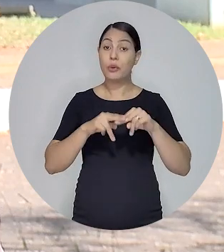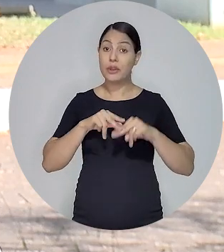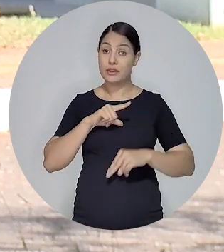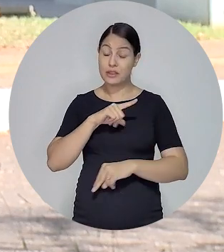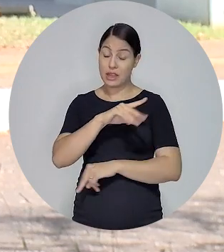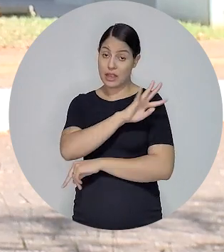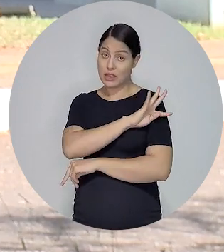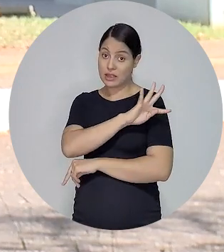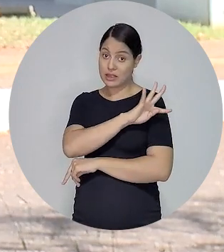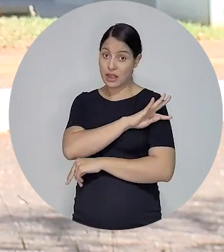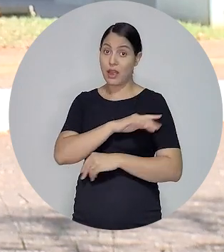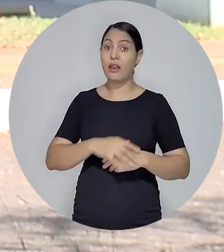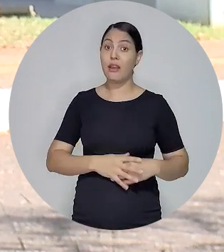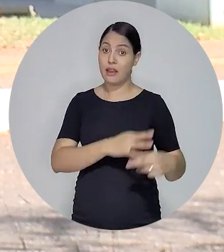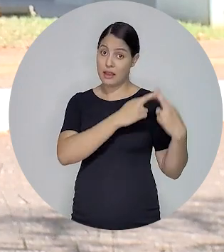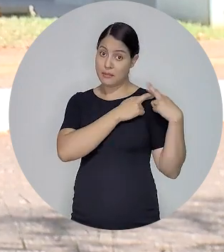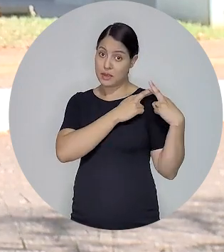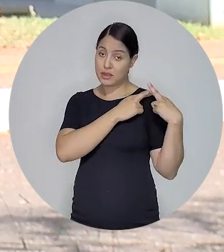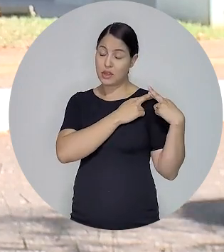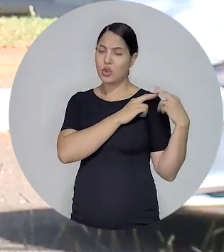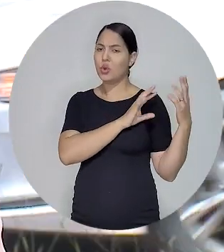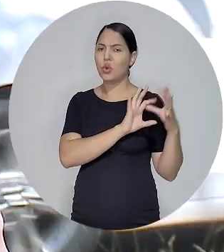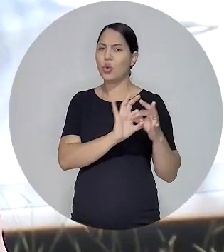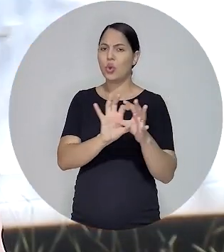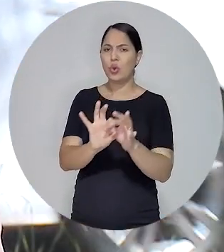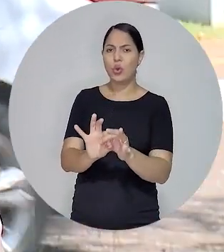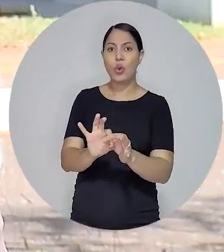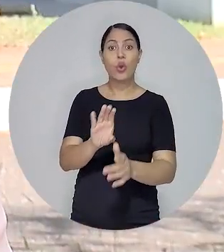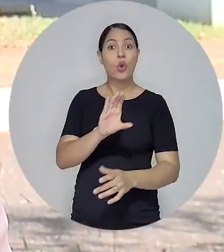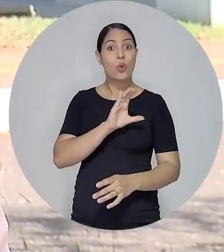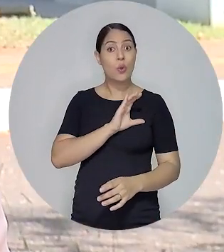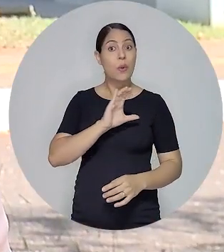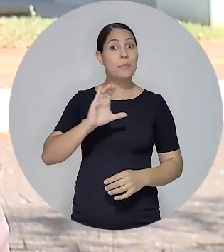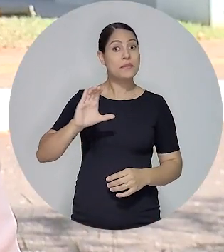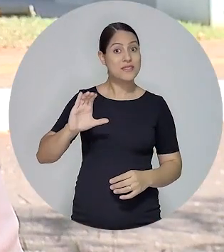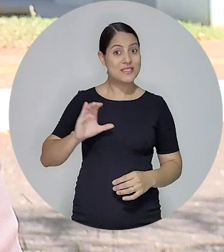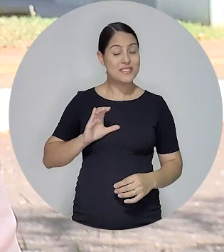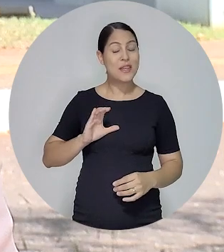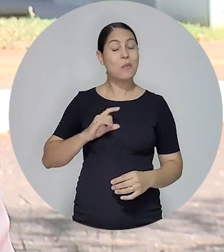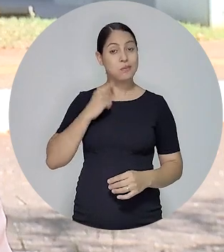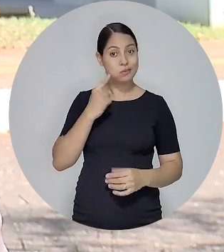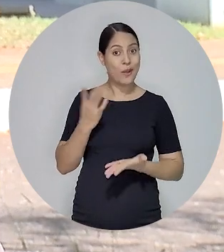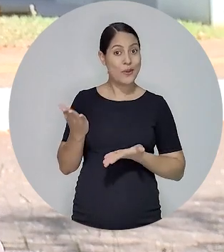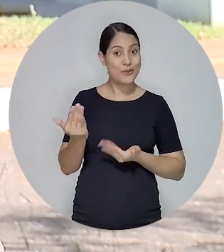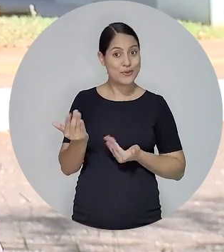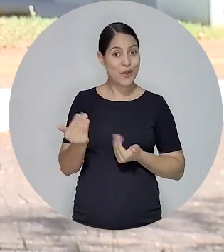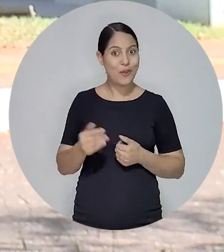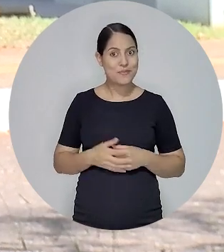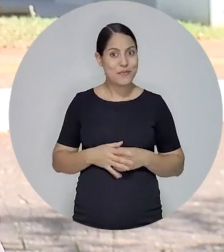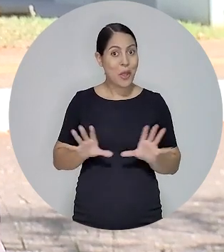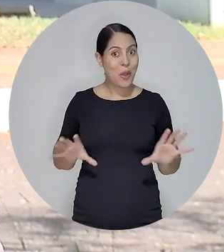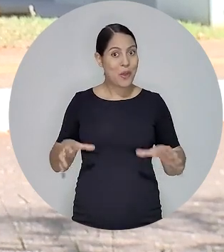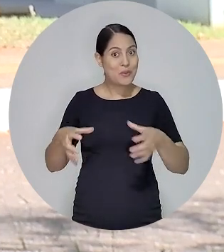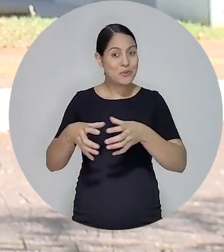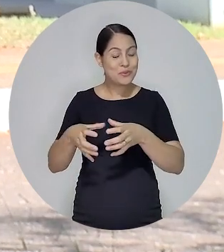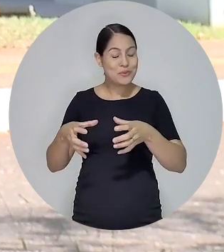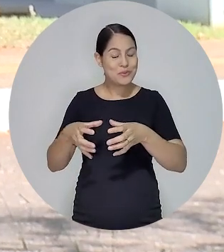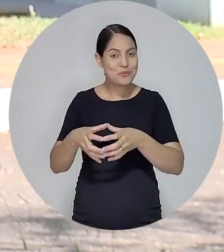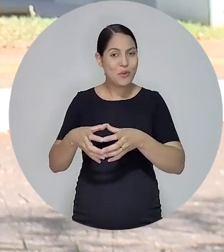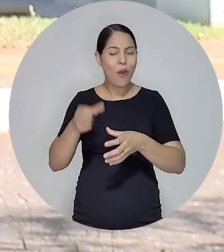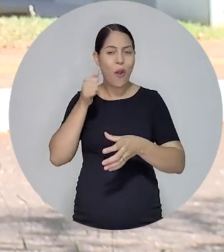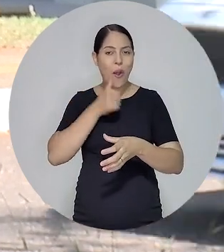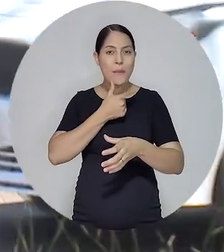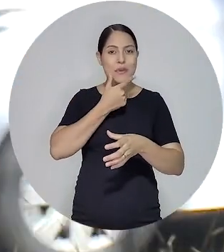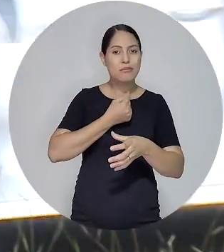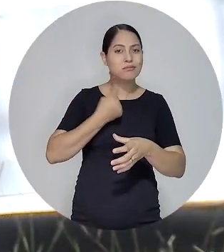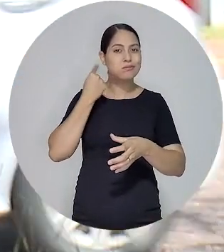para isso conta com a contribuição técnica e representativa da Comissão Nacional da Advocacia Jovem, colegiado